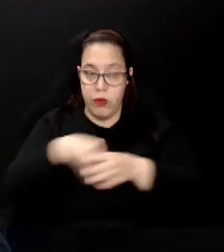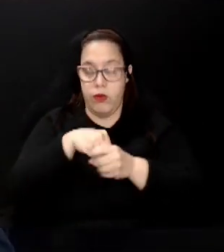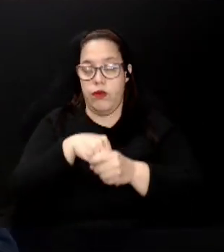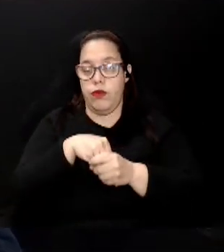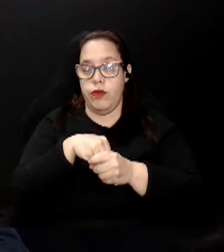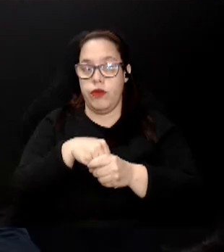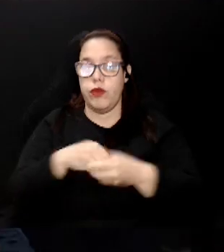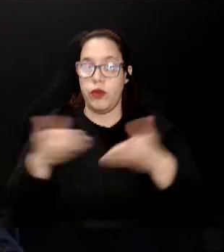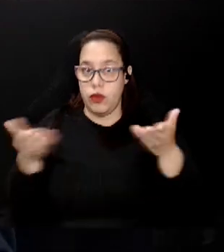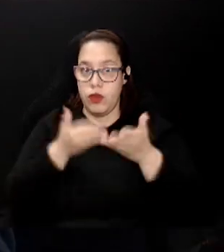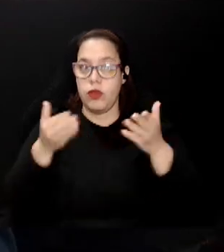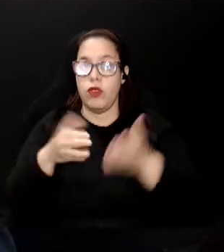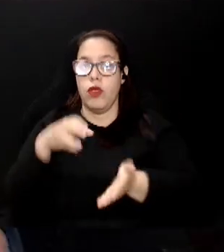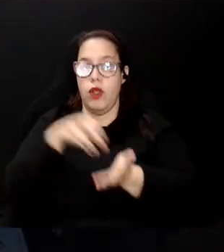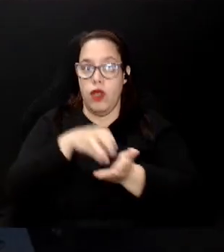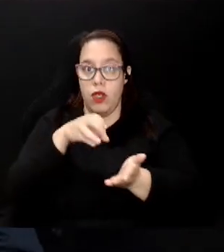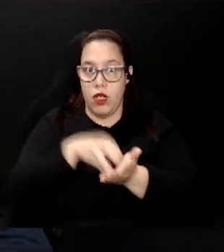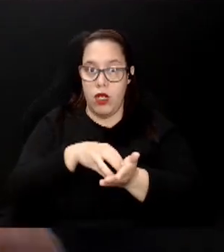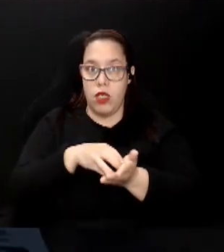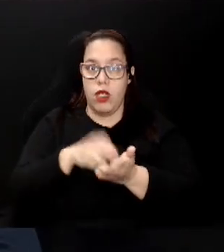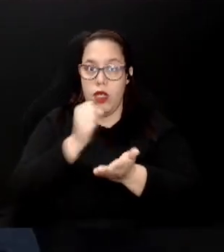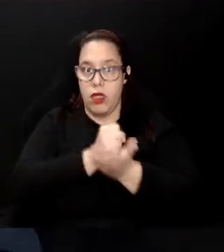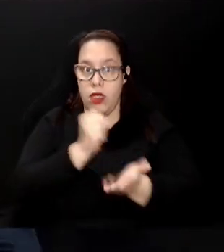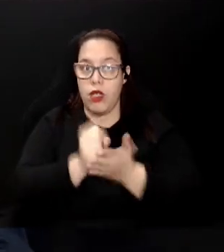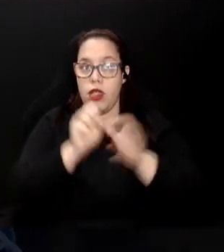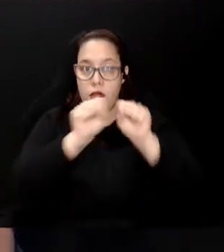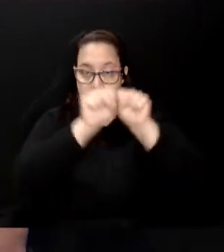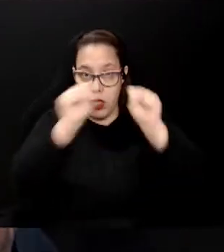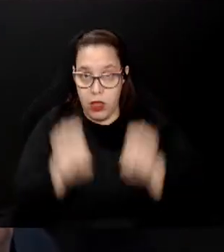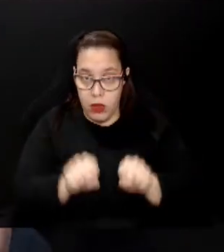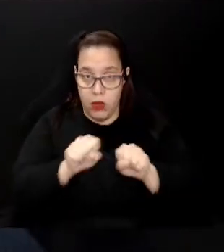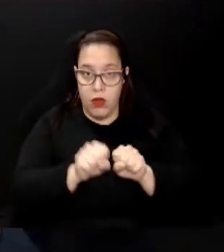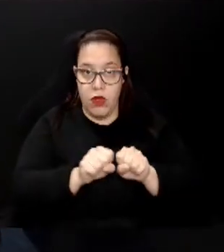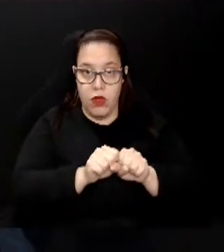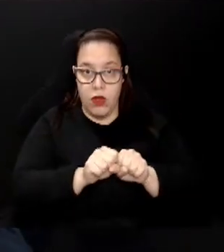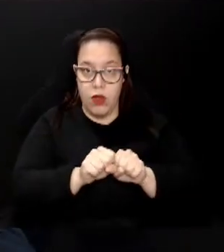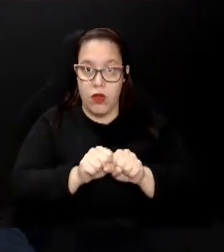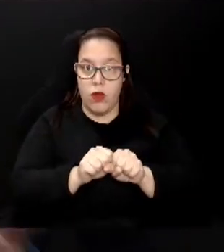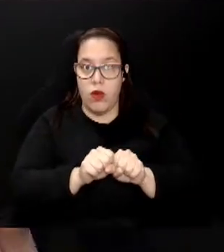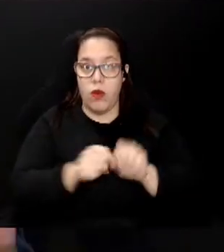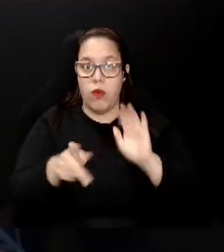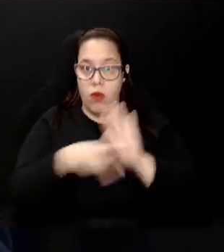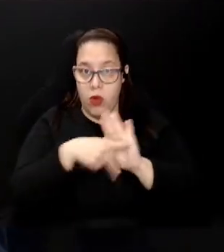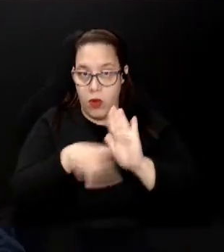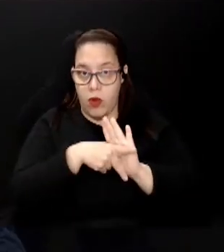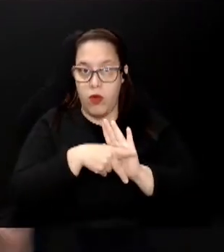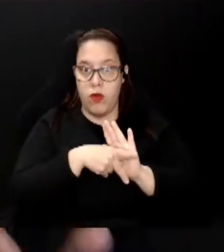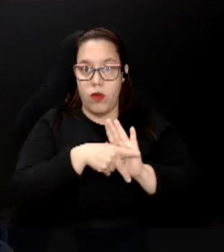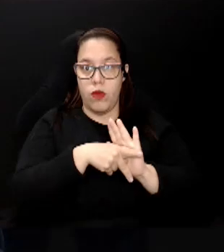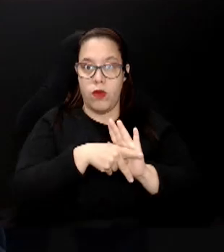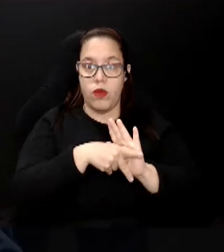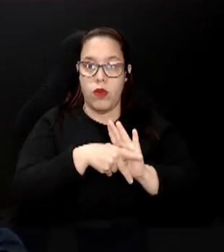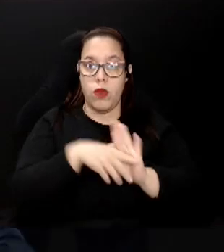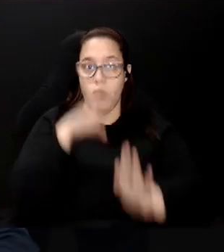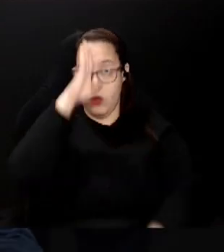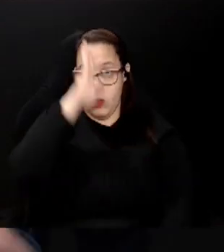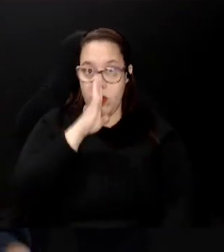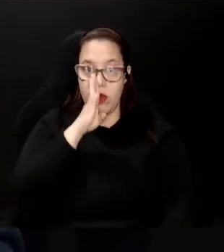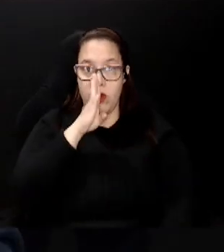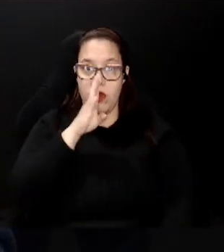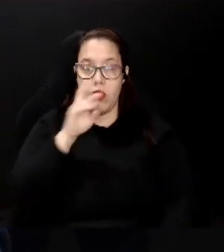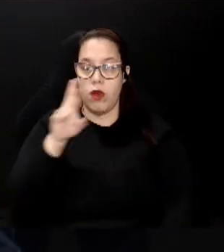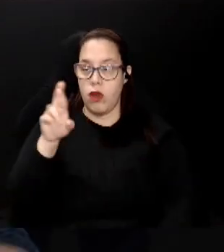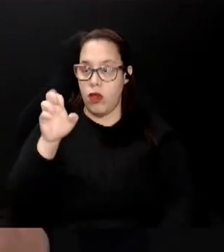de Contratos ela trabalha com sistemas corporativos, um sistema que é gratuito, né, que é o Redmine, para fazer